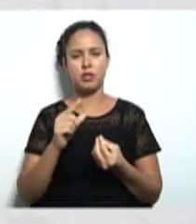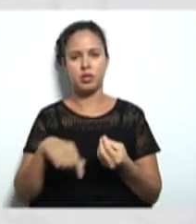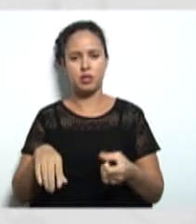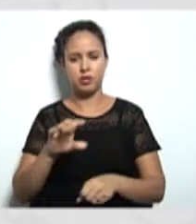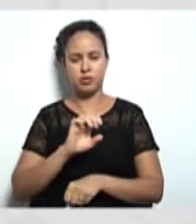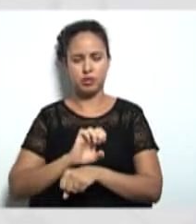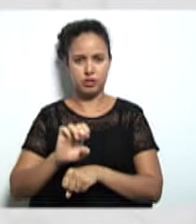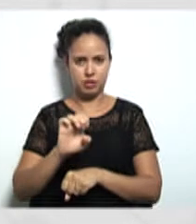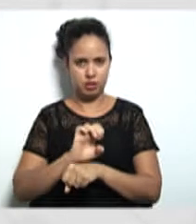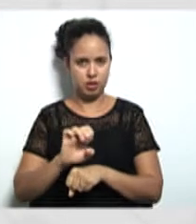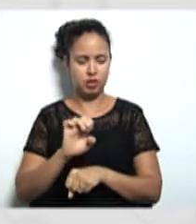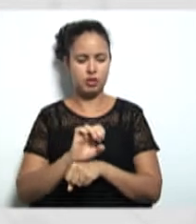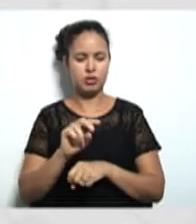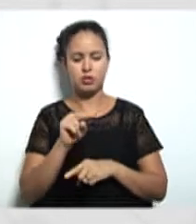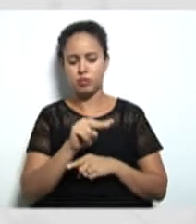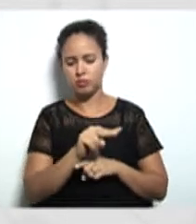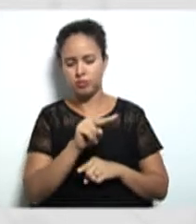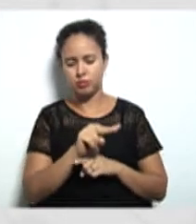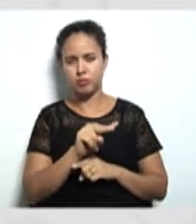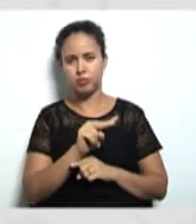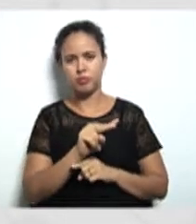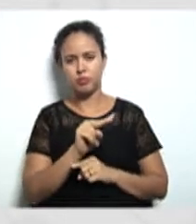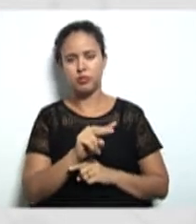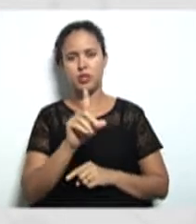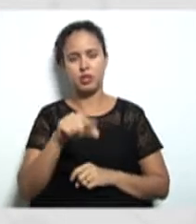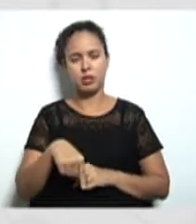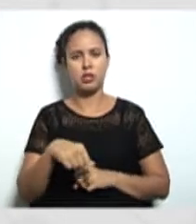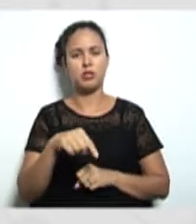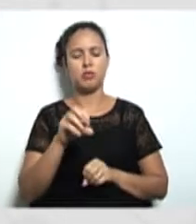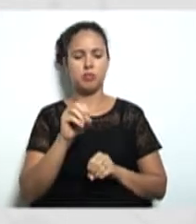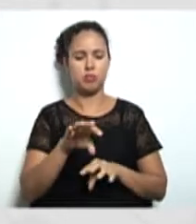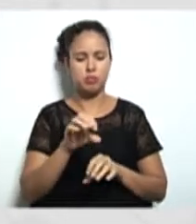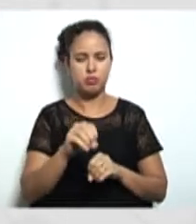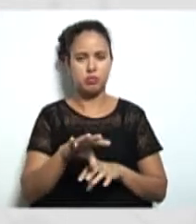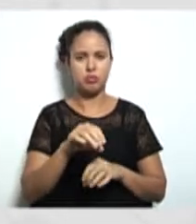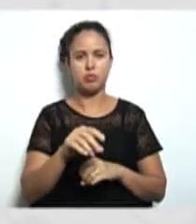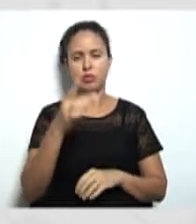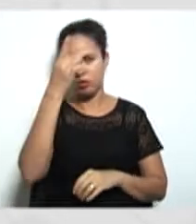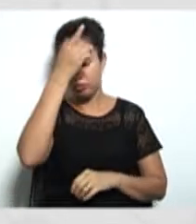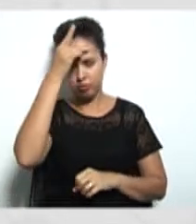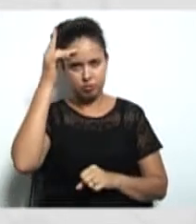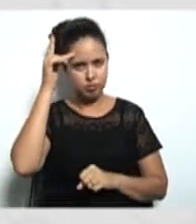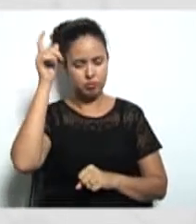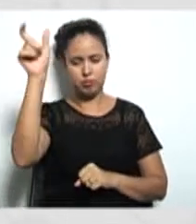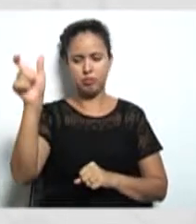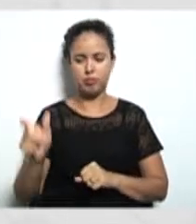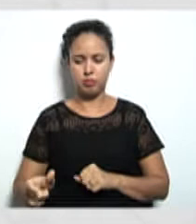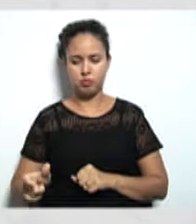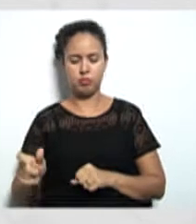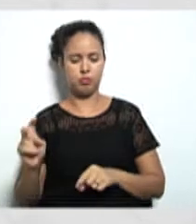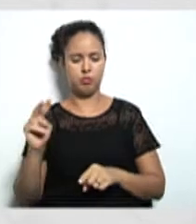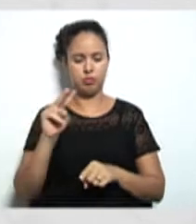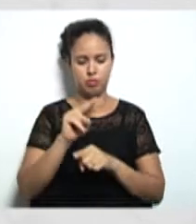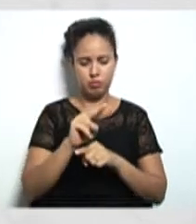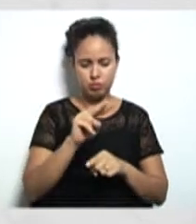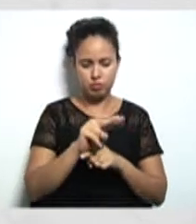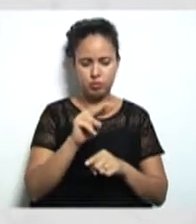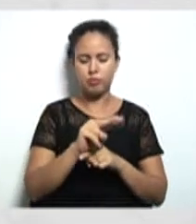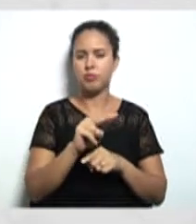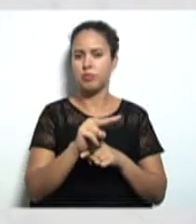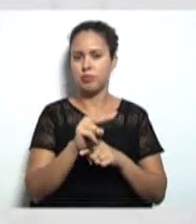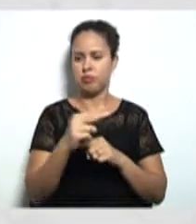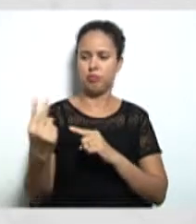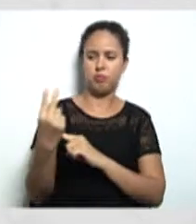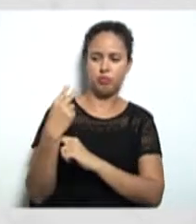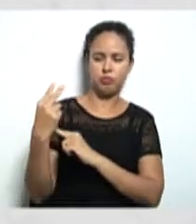estágio supervisionado, que é ato educativo, supervisionado, né? Eu preciso de alguém para me assessorar, para